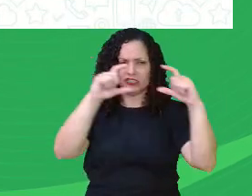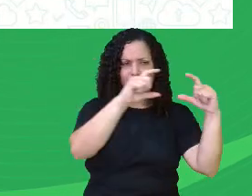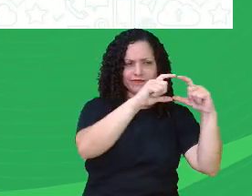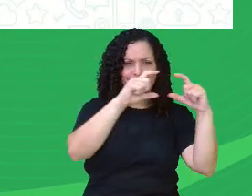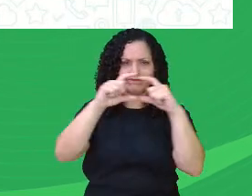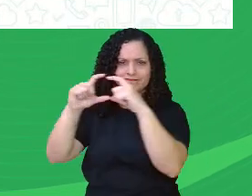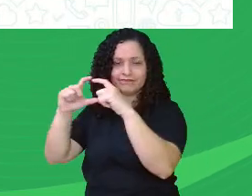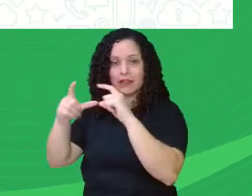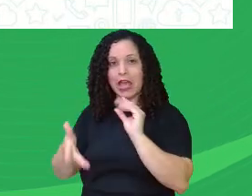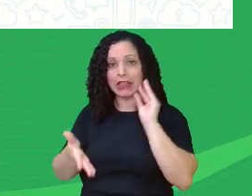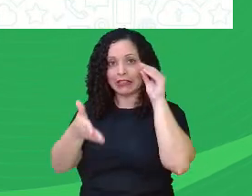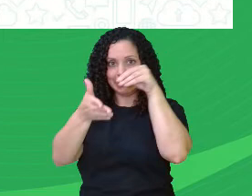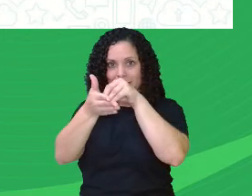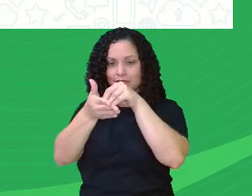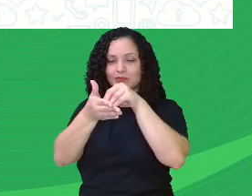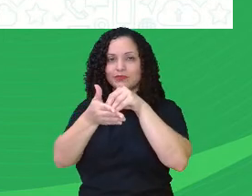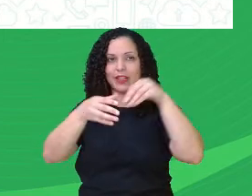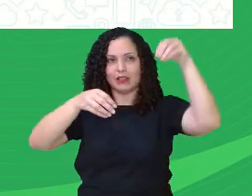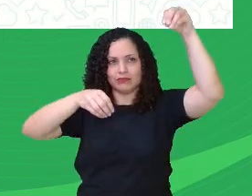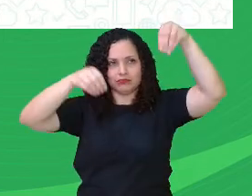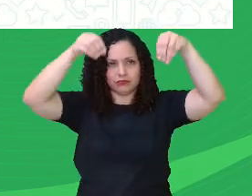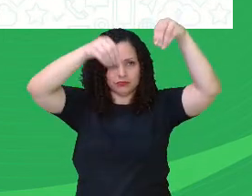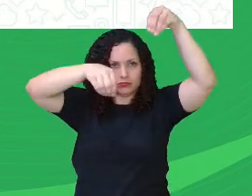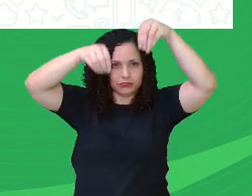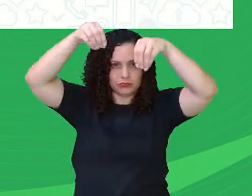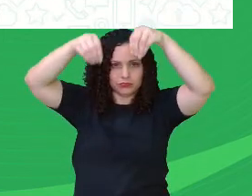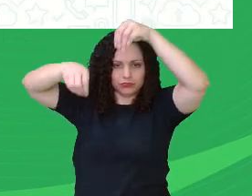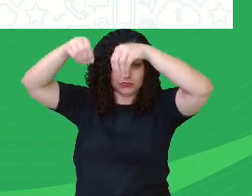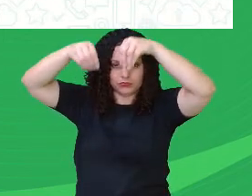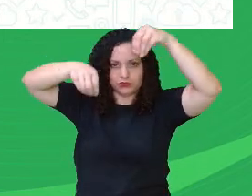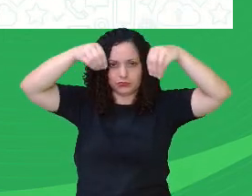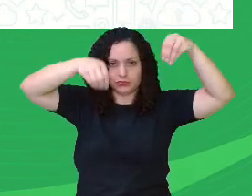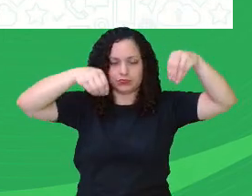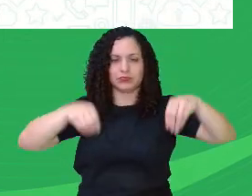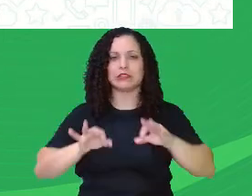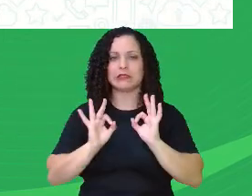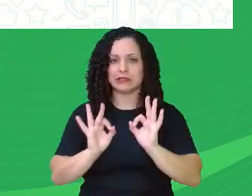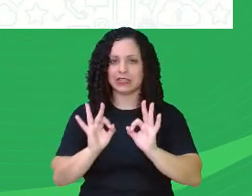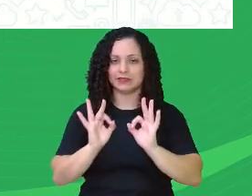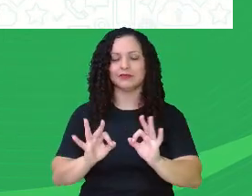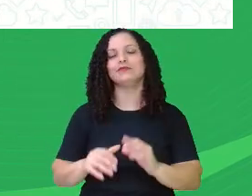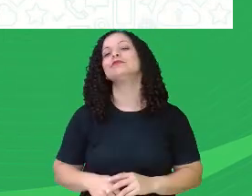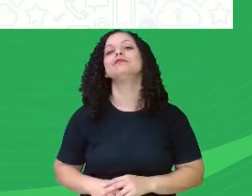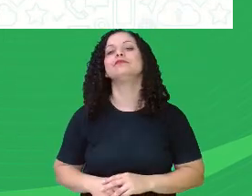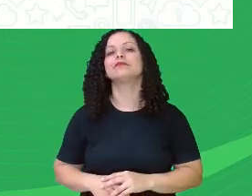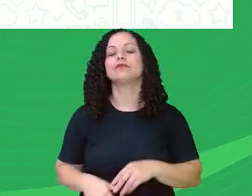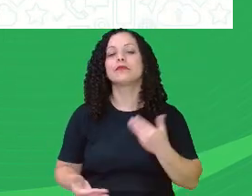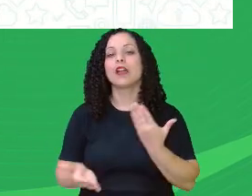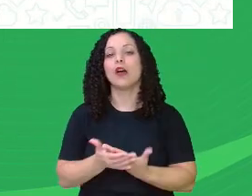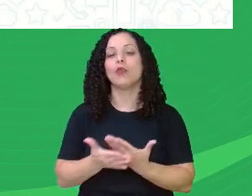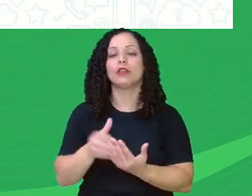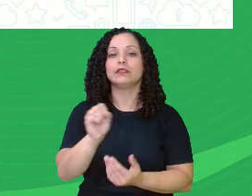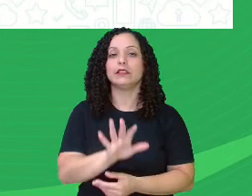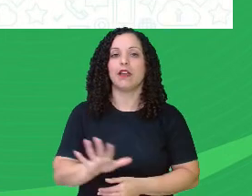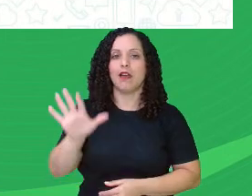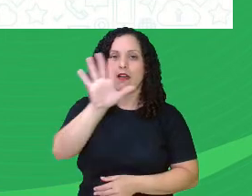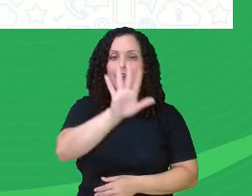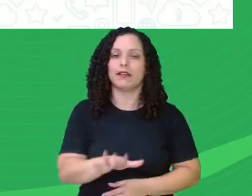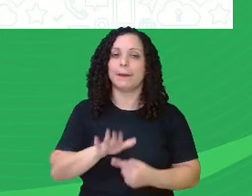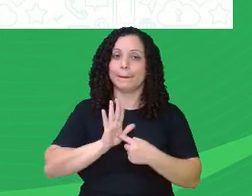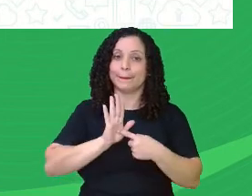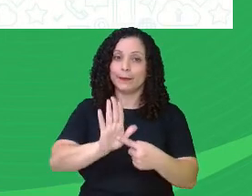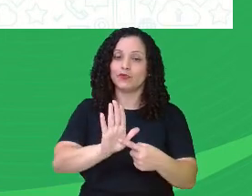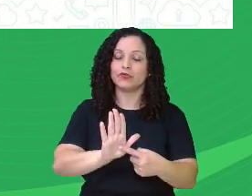assim que a gente vai saber se cabe ou não direitinho, tá bom? Vai desenvolver. Eu lembro que na aula diária a gente citava do dia a dia da